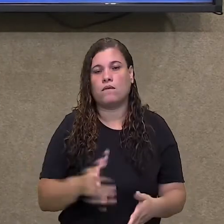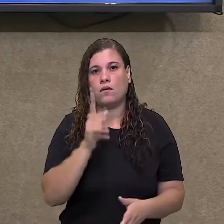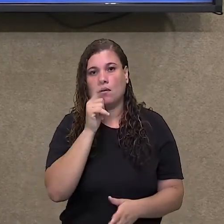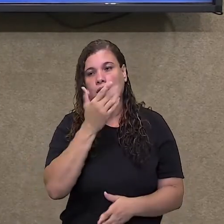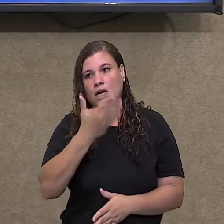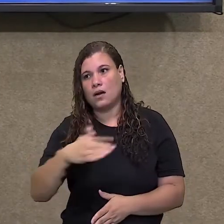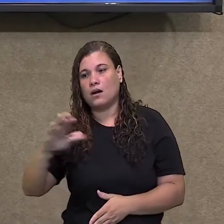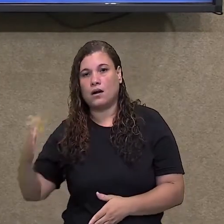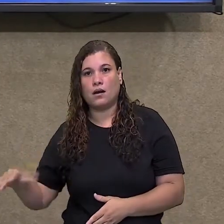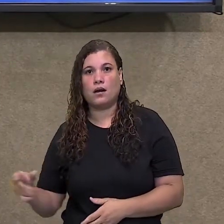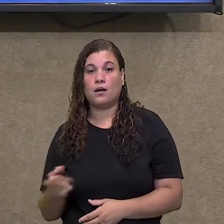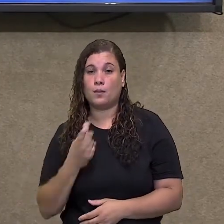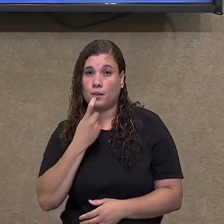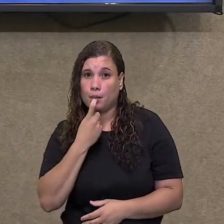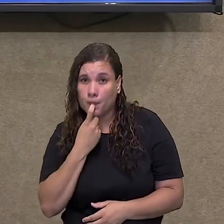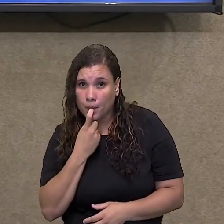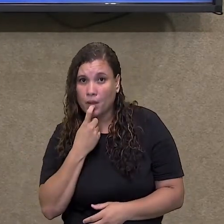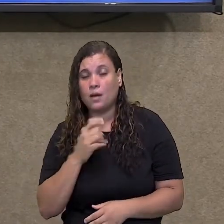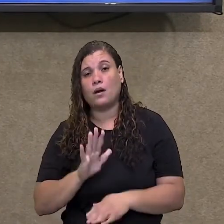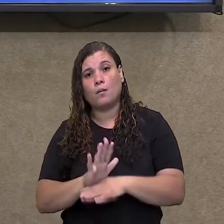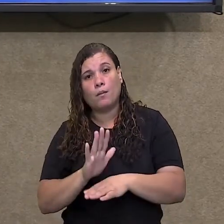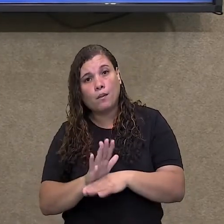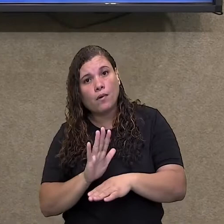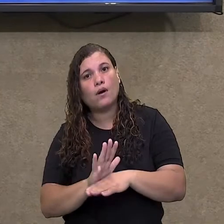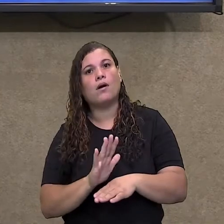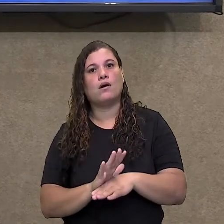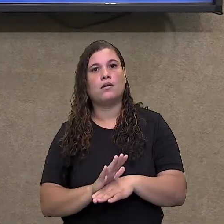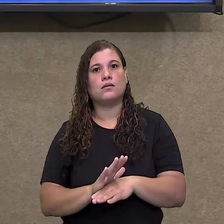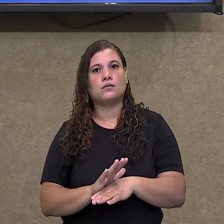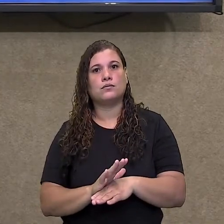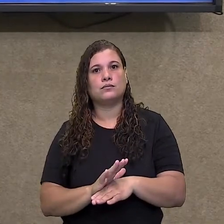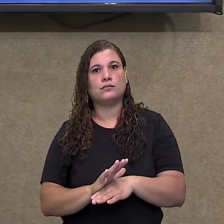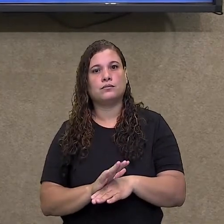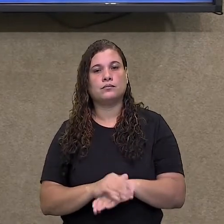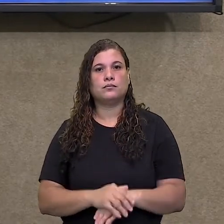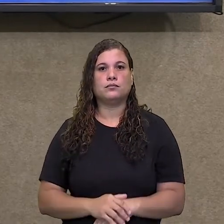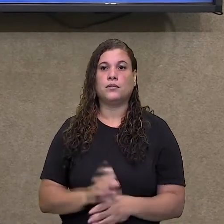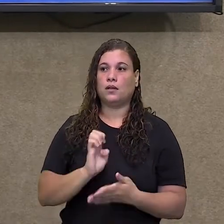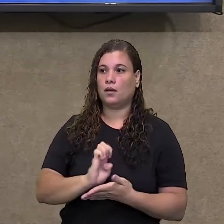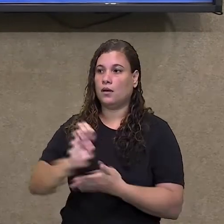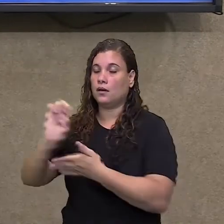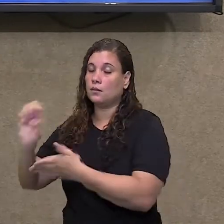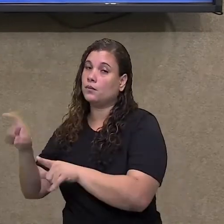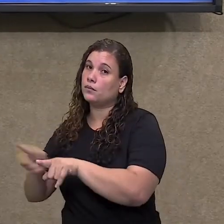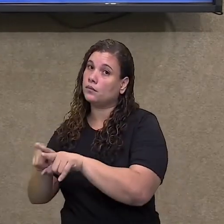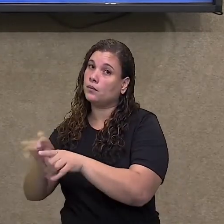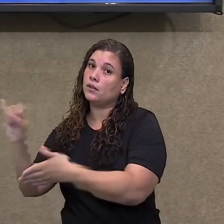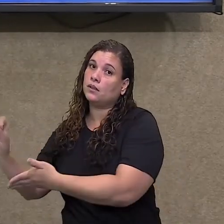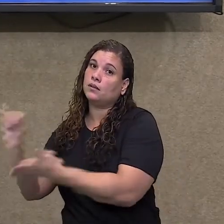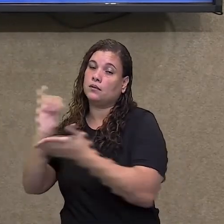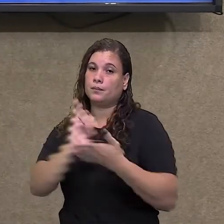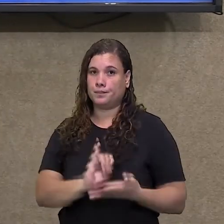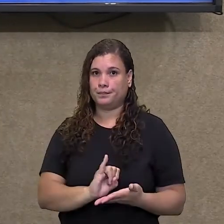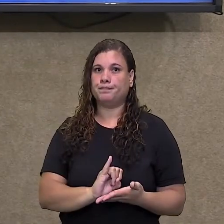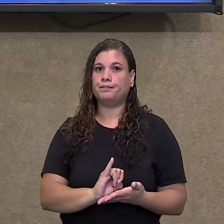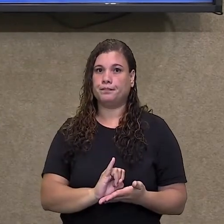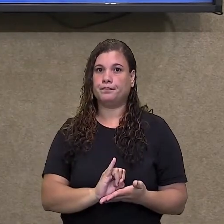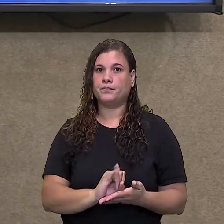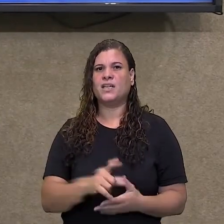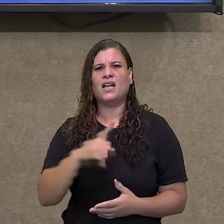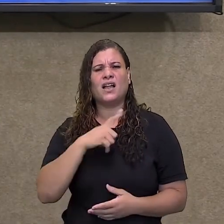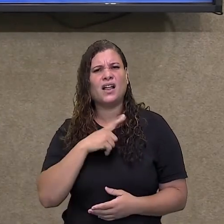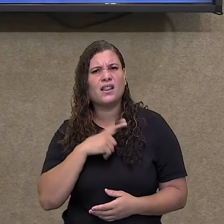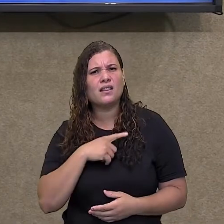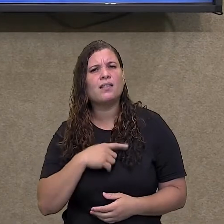E ali é o local onde faz a grande movimentação. Existem outras cidades que também faz